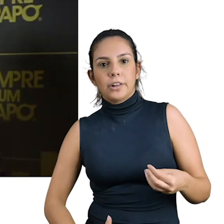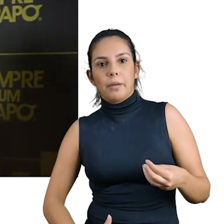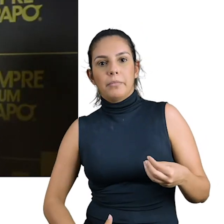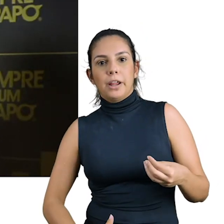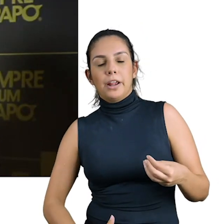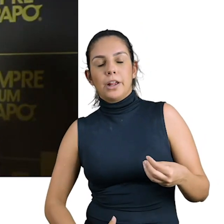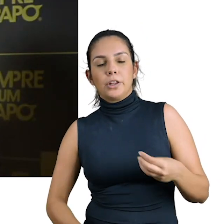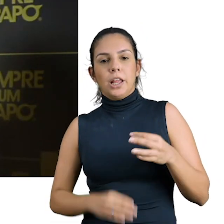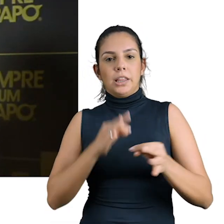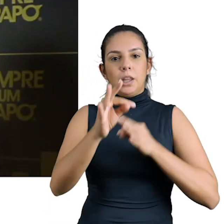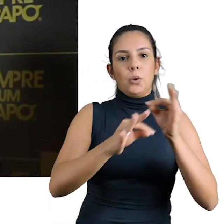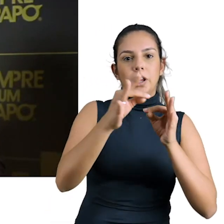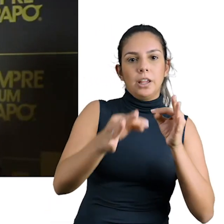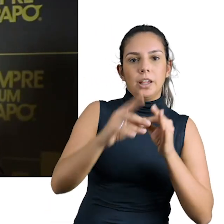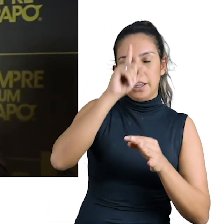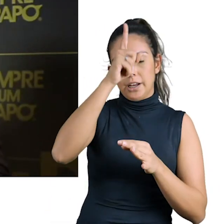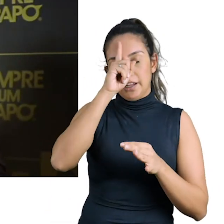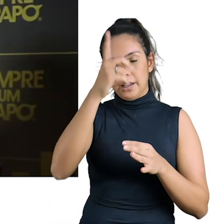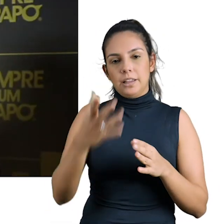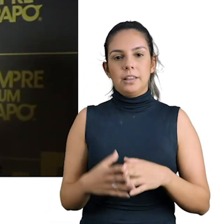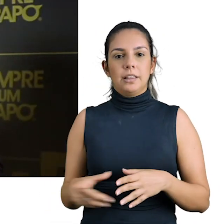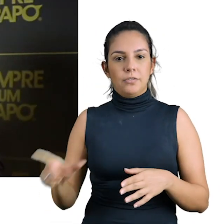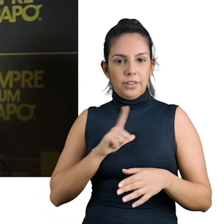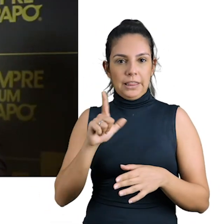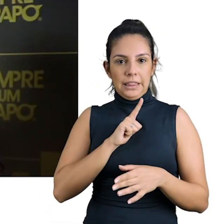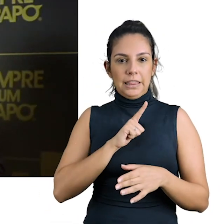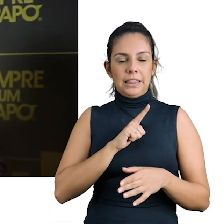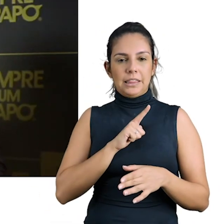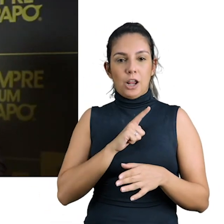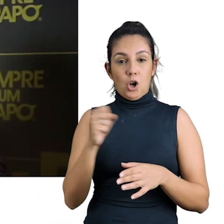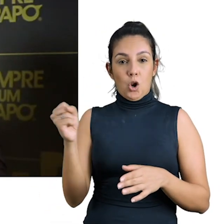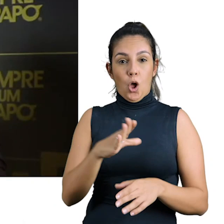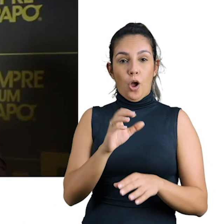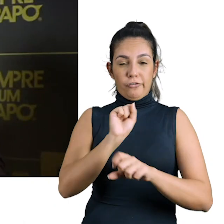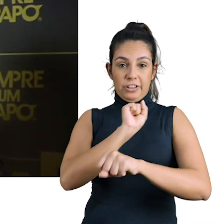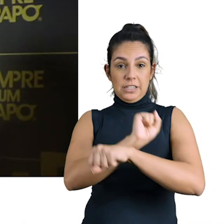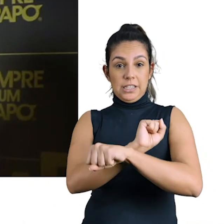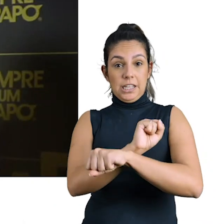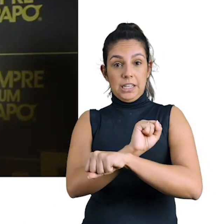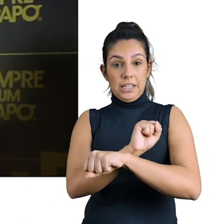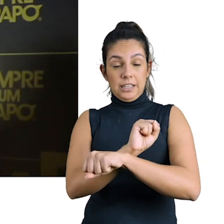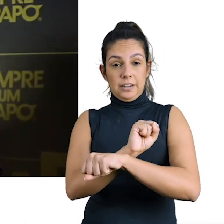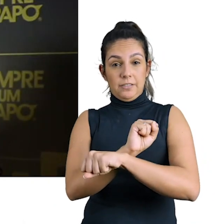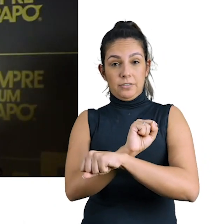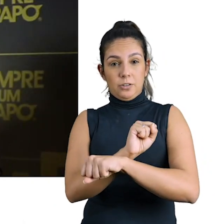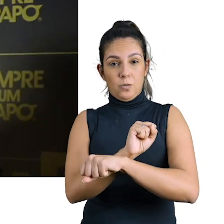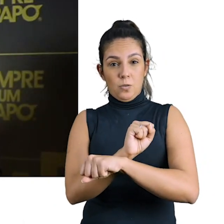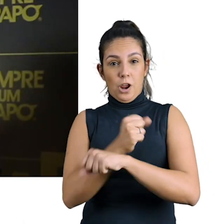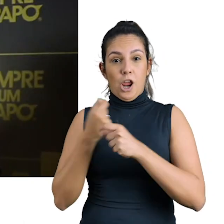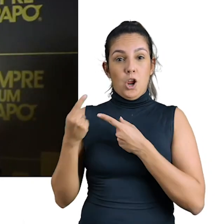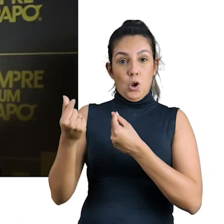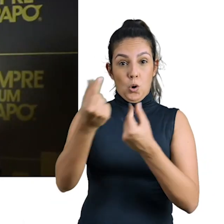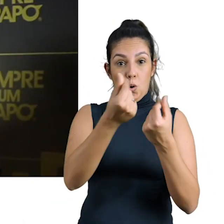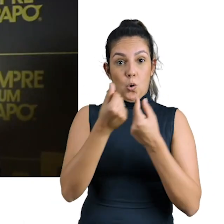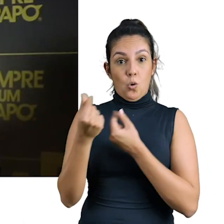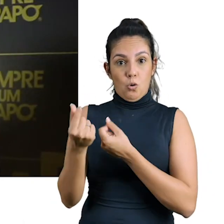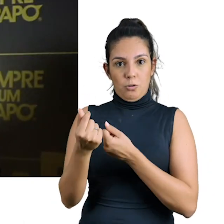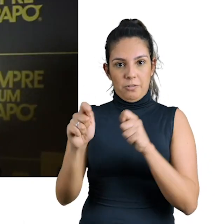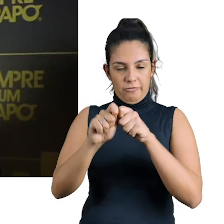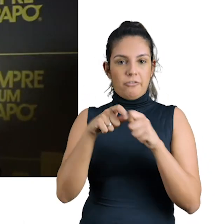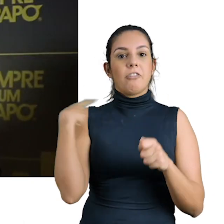né? Ainda tem essa nova escravidão que a economia impôs com o tempo,